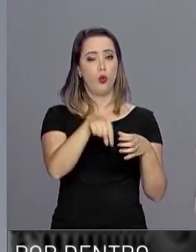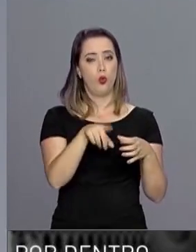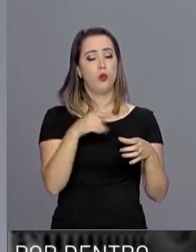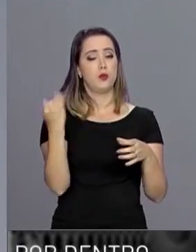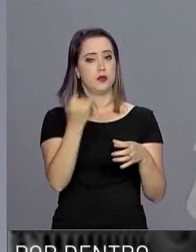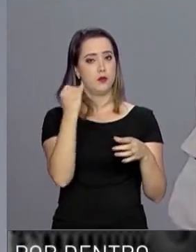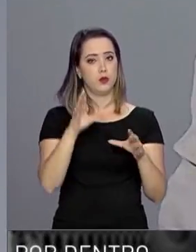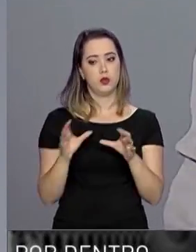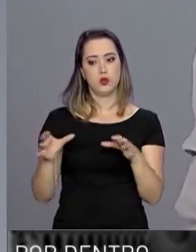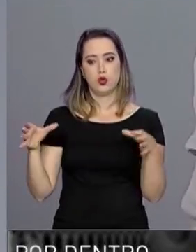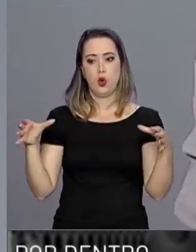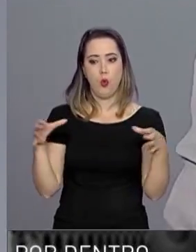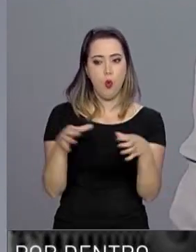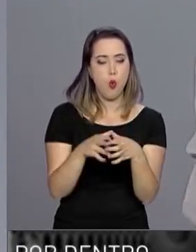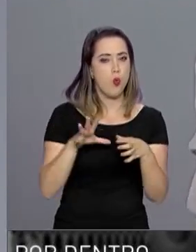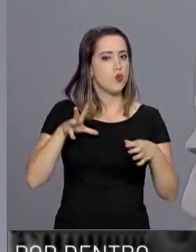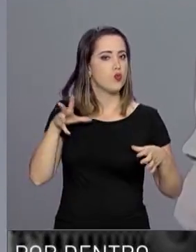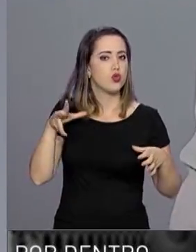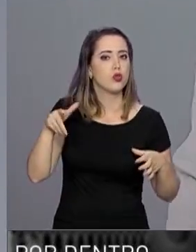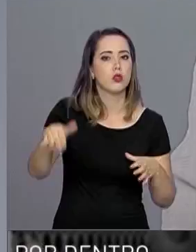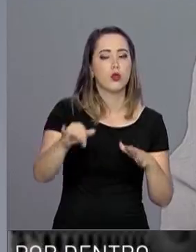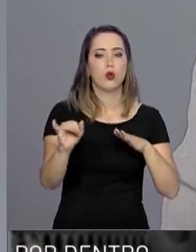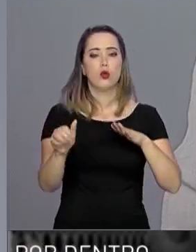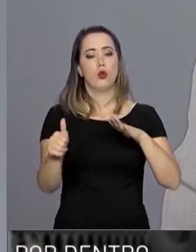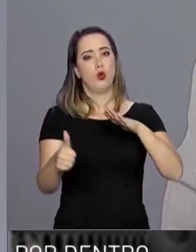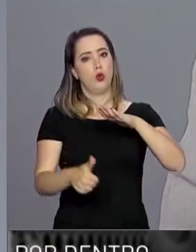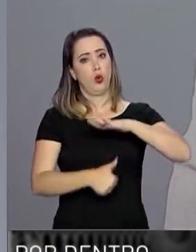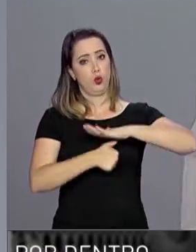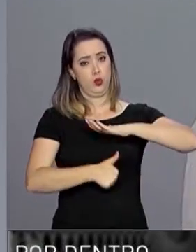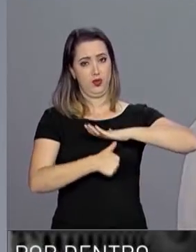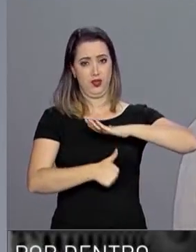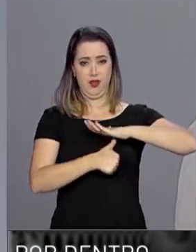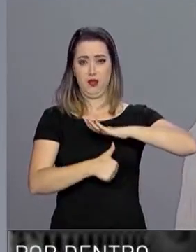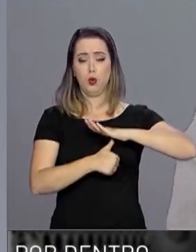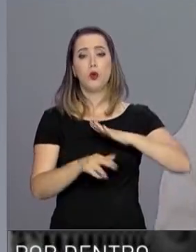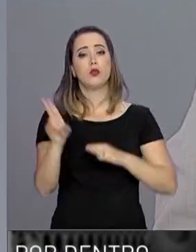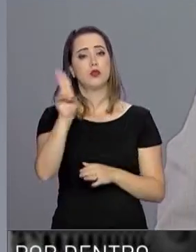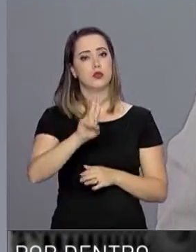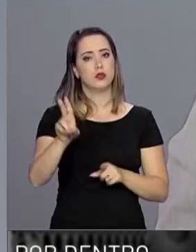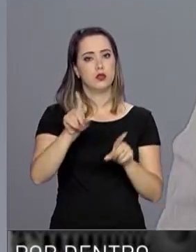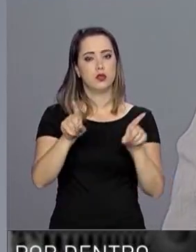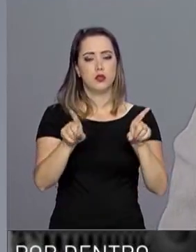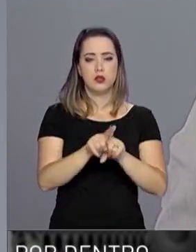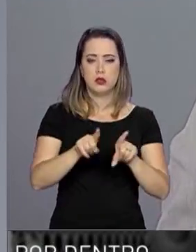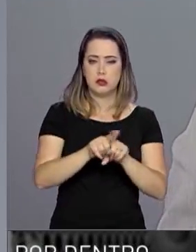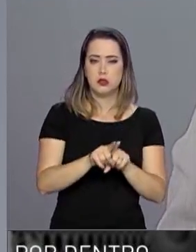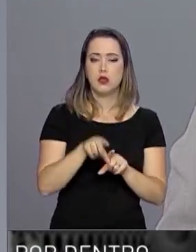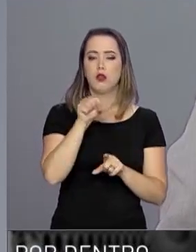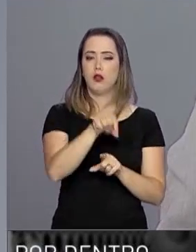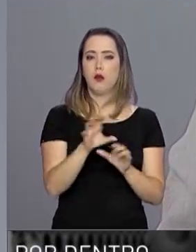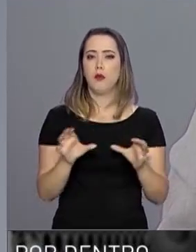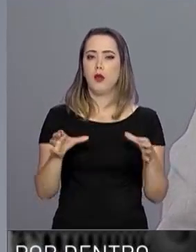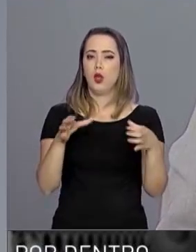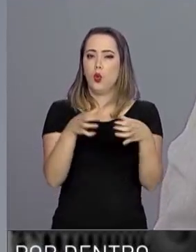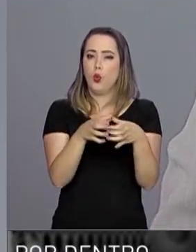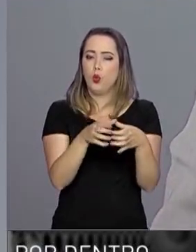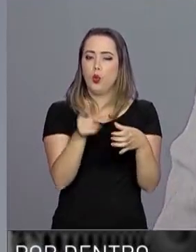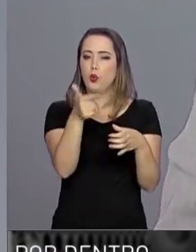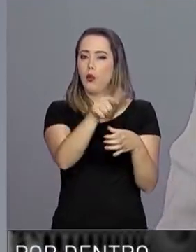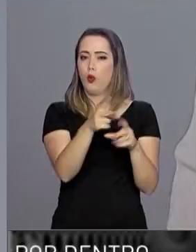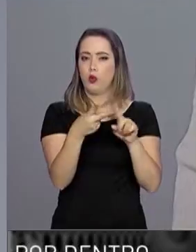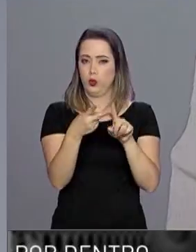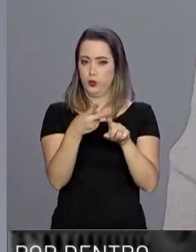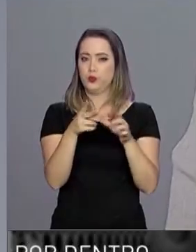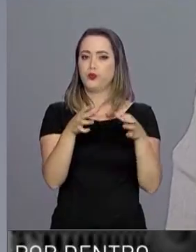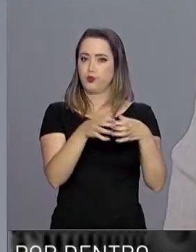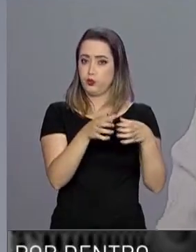o coletivo de todos os reitores das universidades, e o CONIF, que são os reitores dos institutos federais. Com